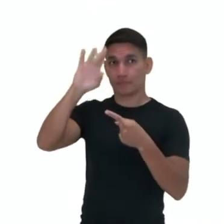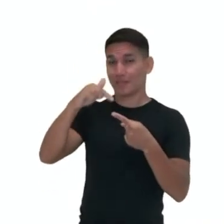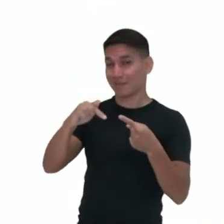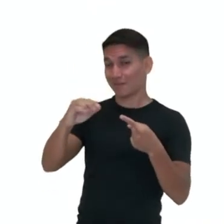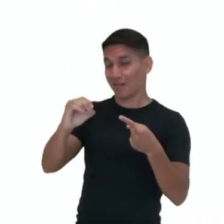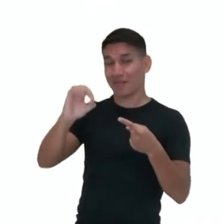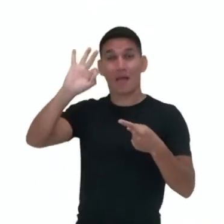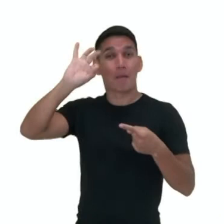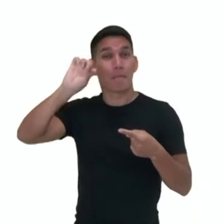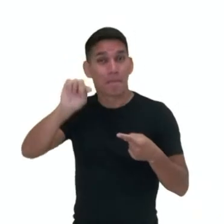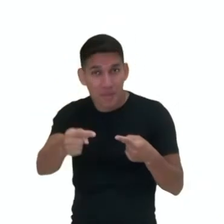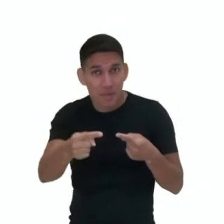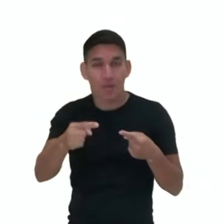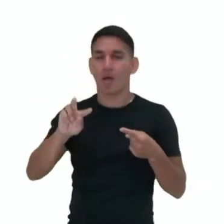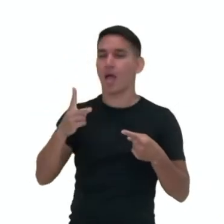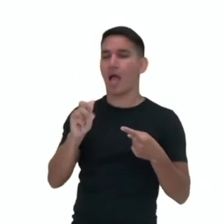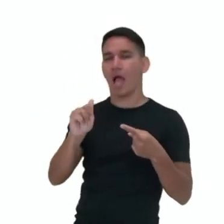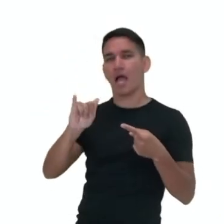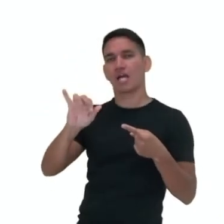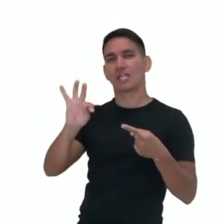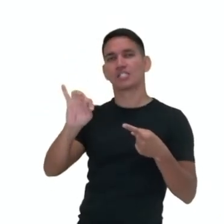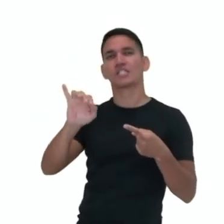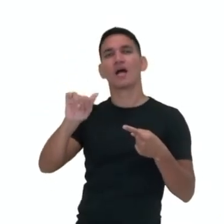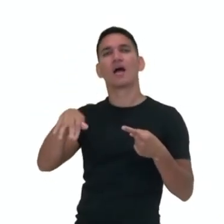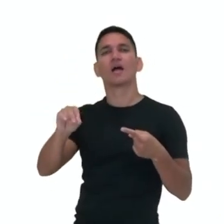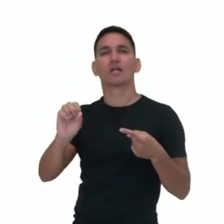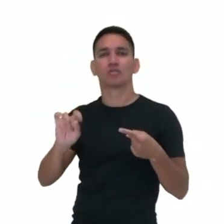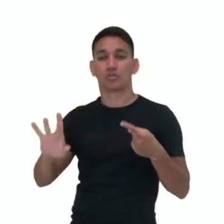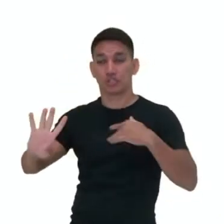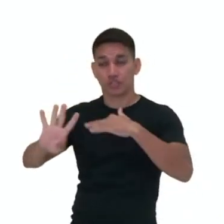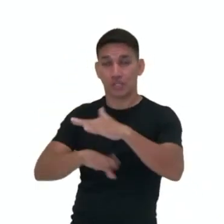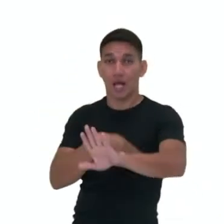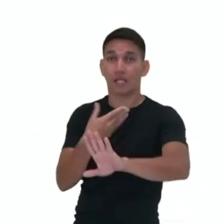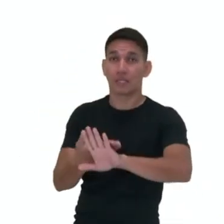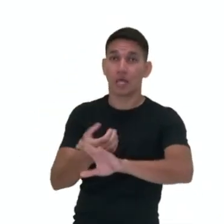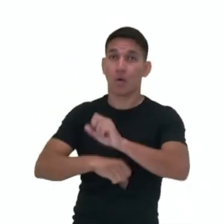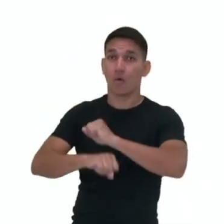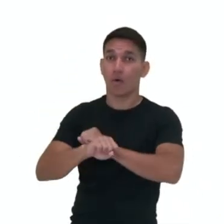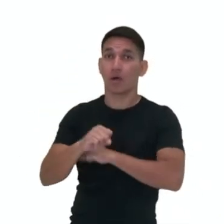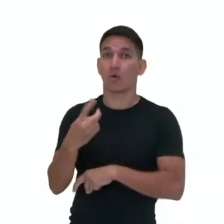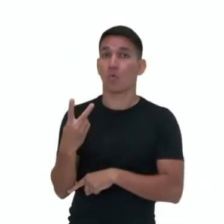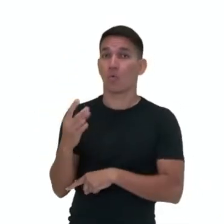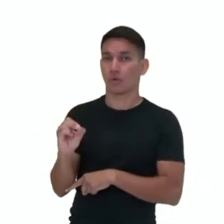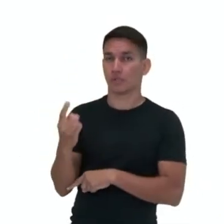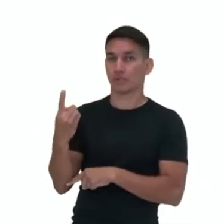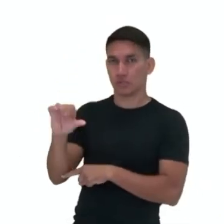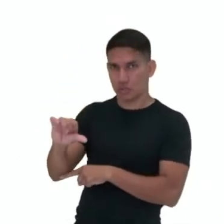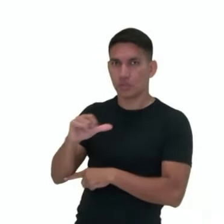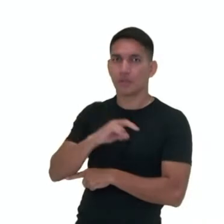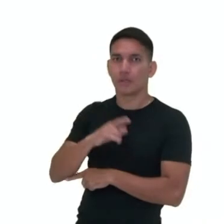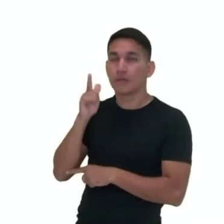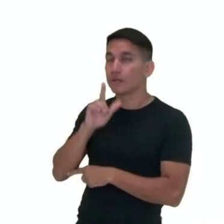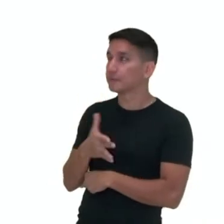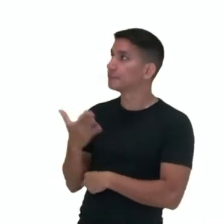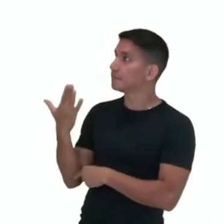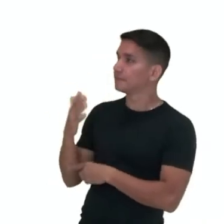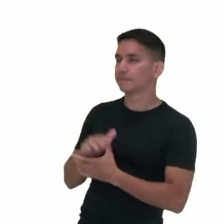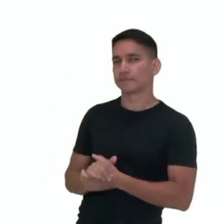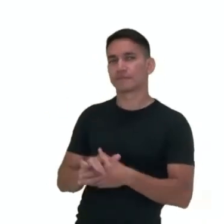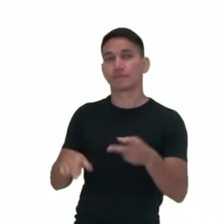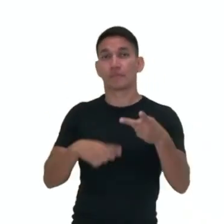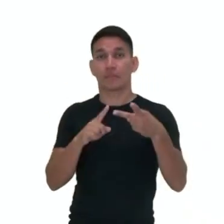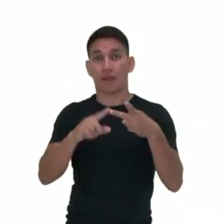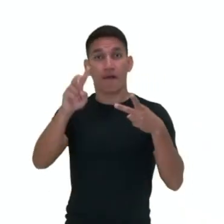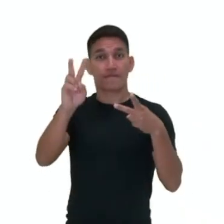70 mil haitianos entraram no Brasil até 2019, ou no ano de 2019, propriamente dito. Seguido